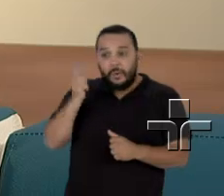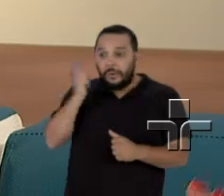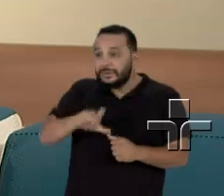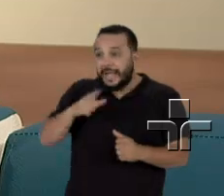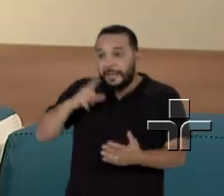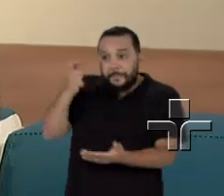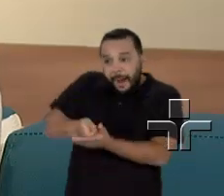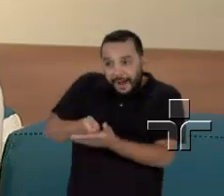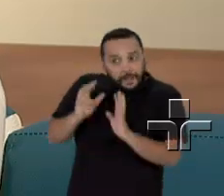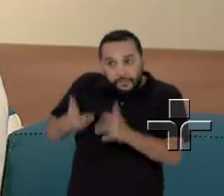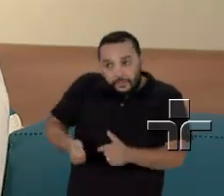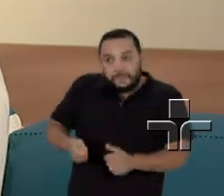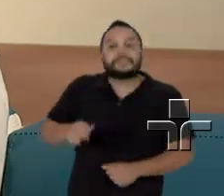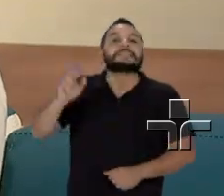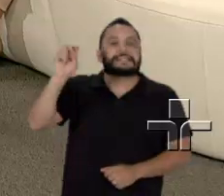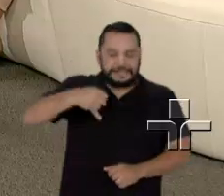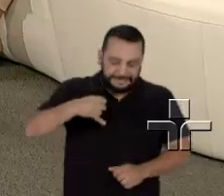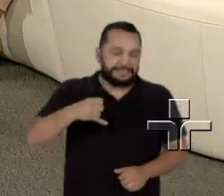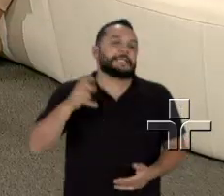sim